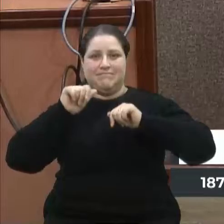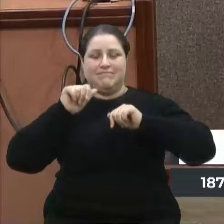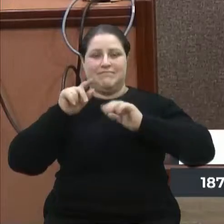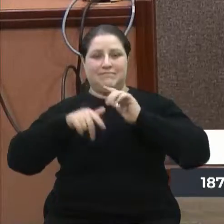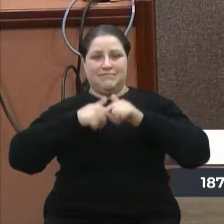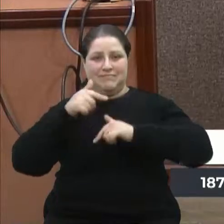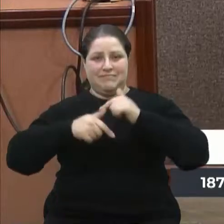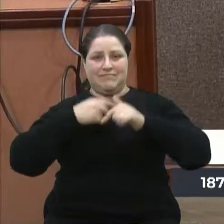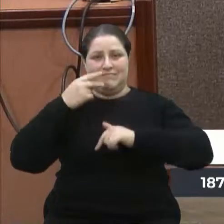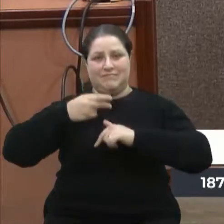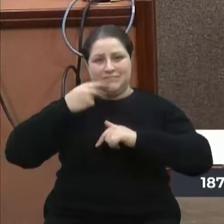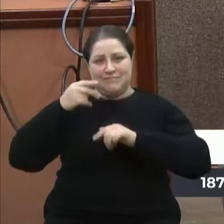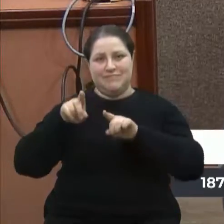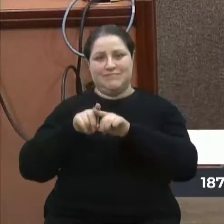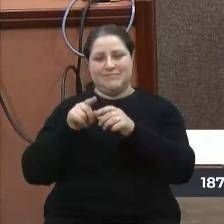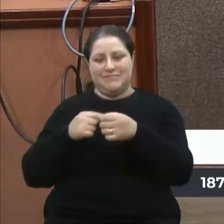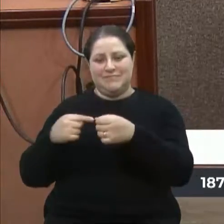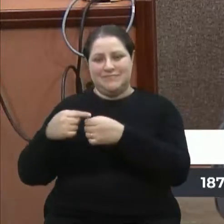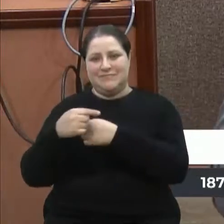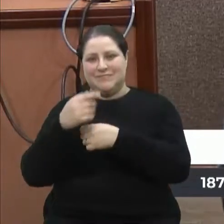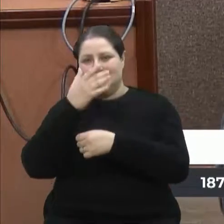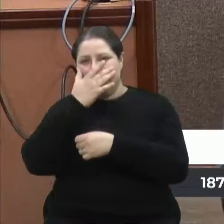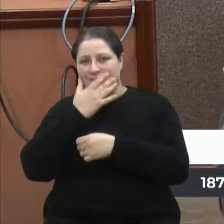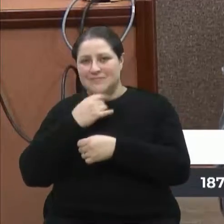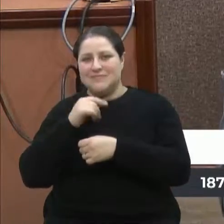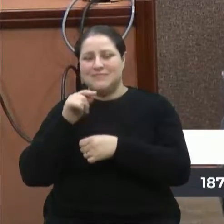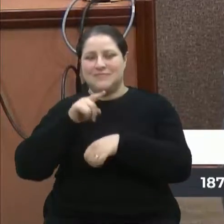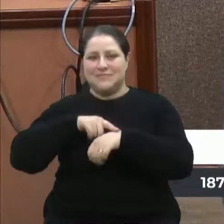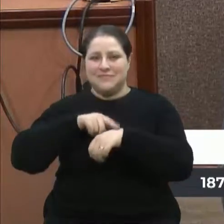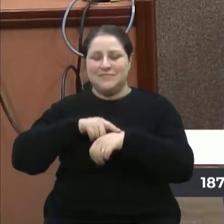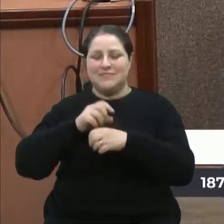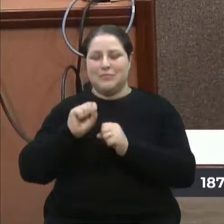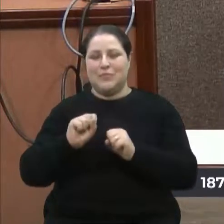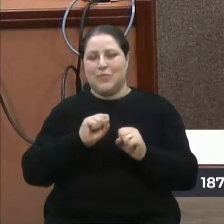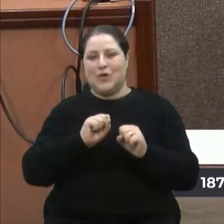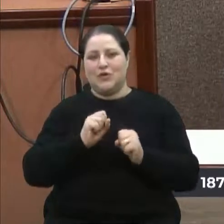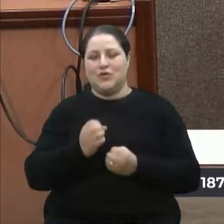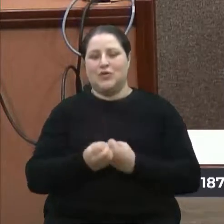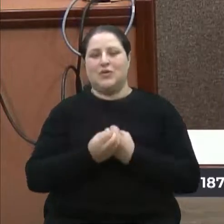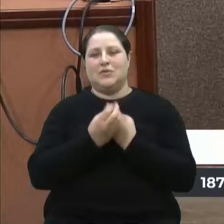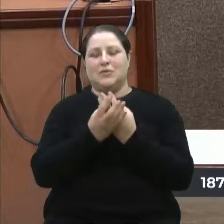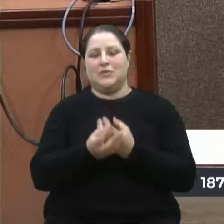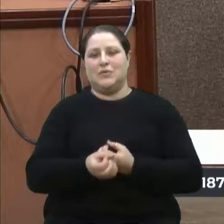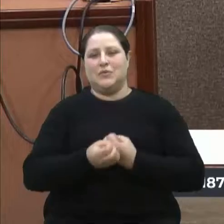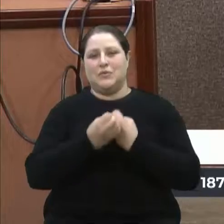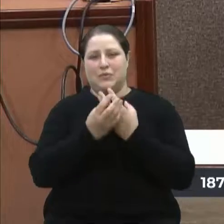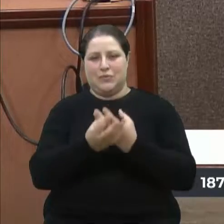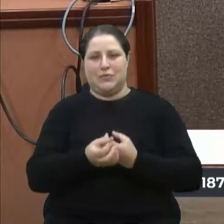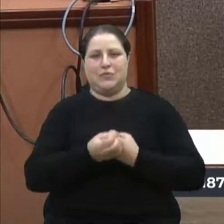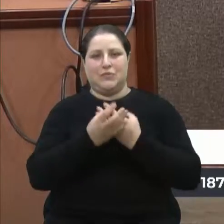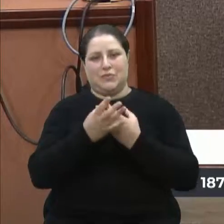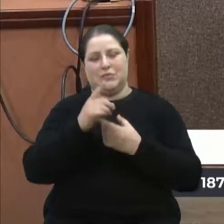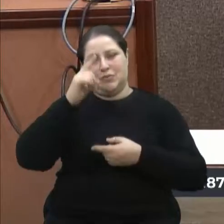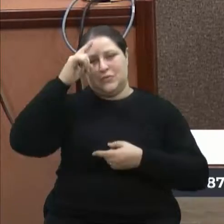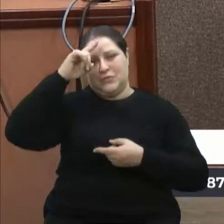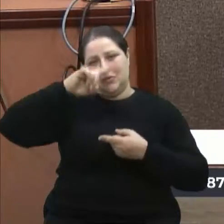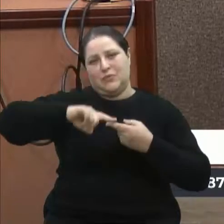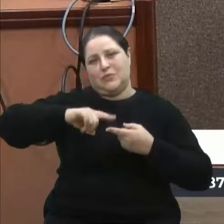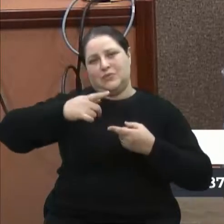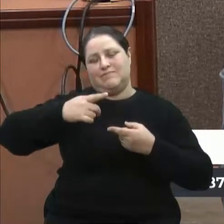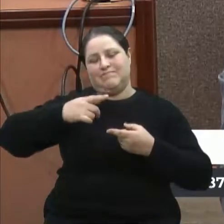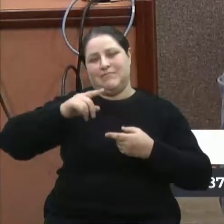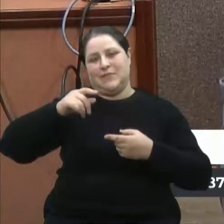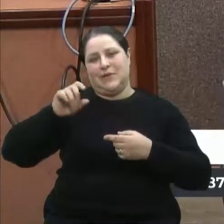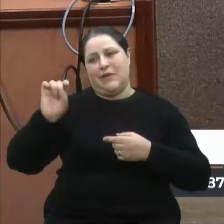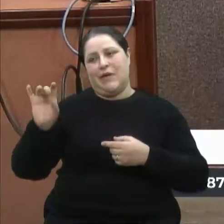mandato, da cidade, enfim. Também acho que é um espaço para a gente desabafar. Então, a gente sempre fala isso aqui, né? Cada um tem o seu posicionamento e